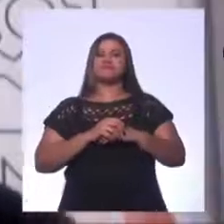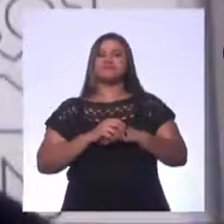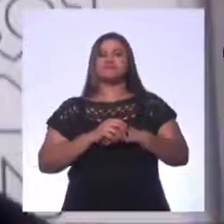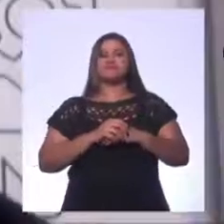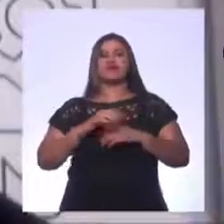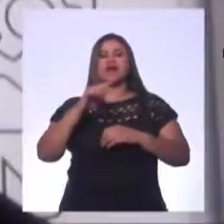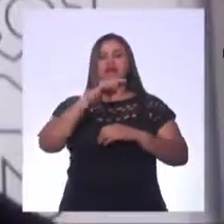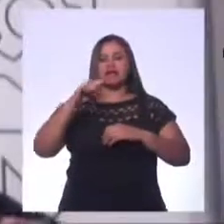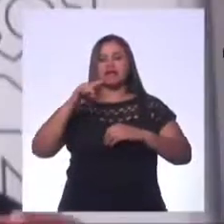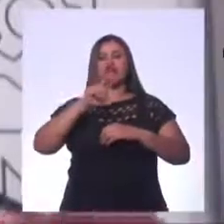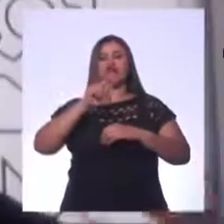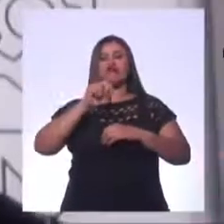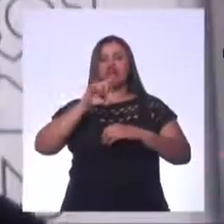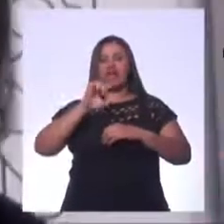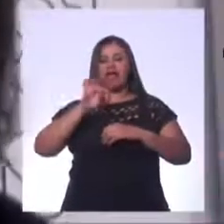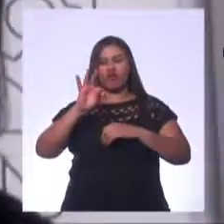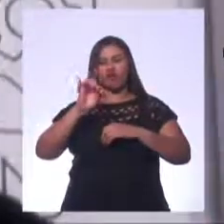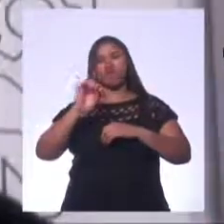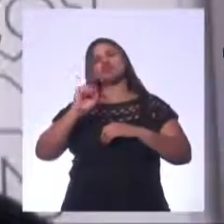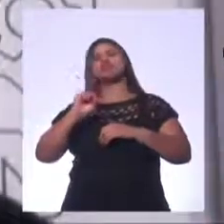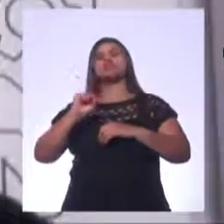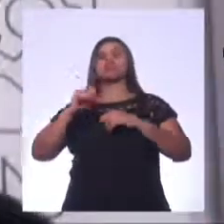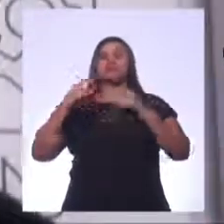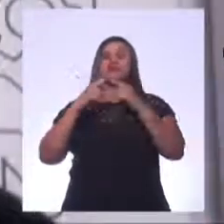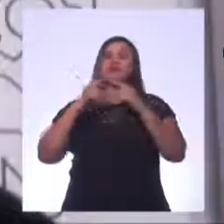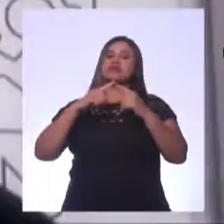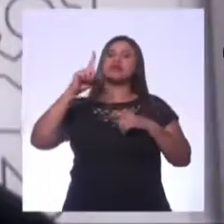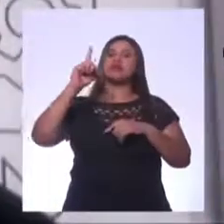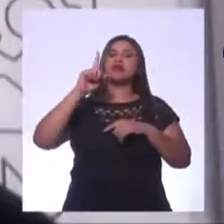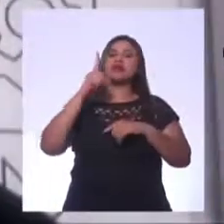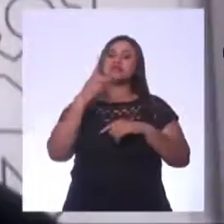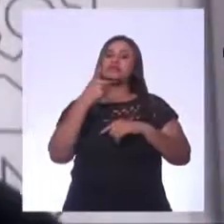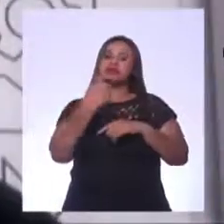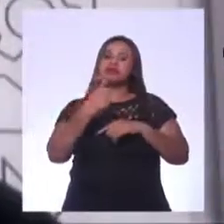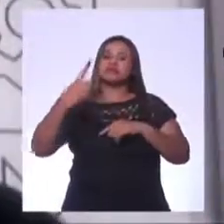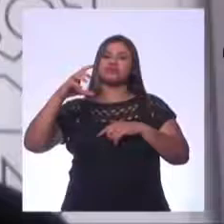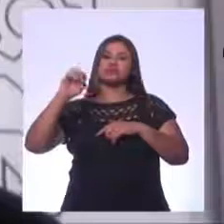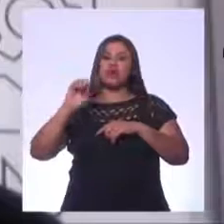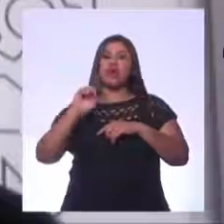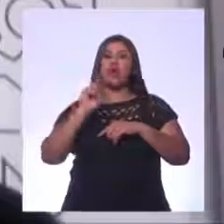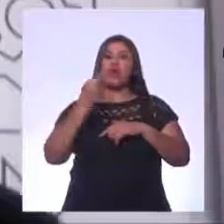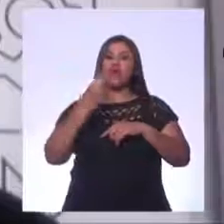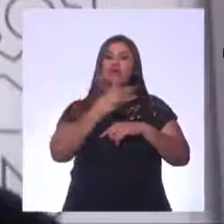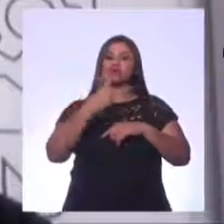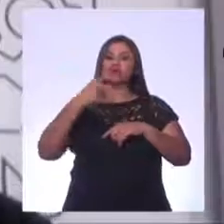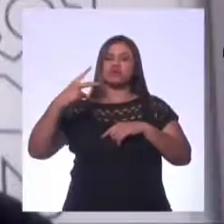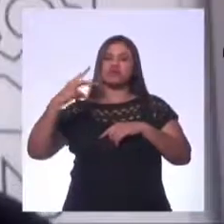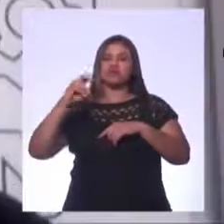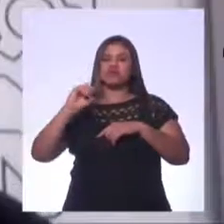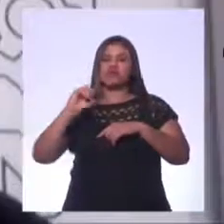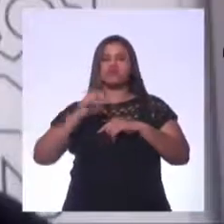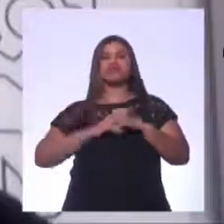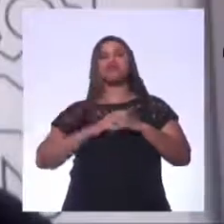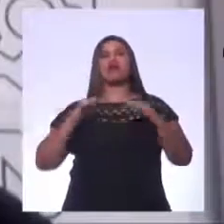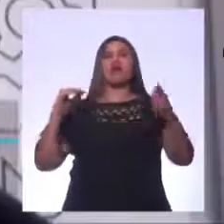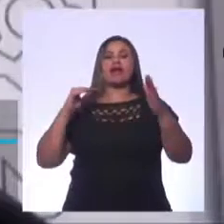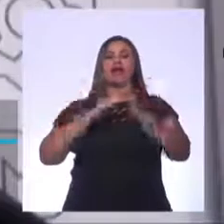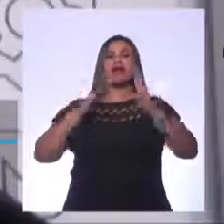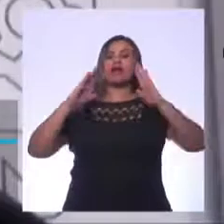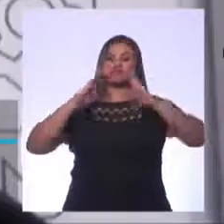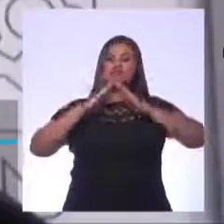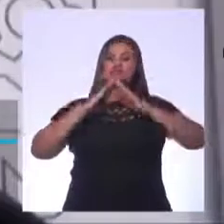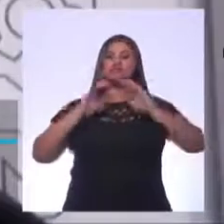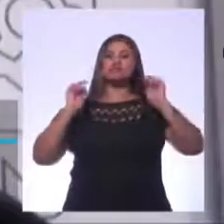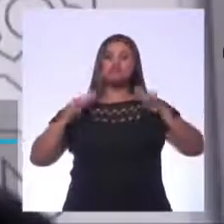a voltagem para 110 ou 220 volts, até chegar às nossas residências. Então, de